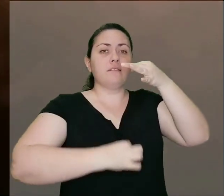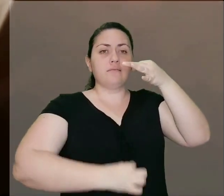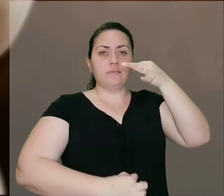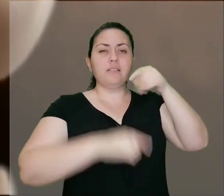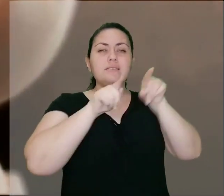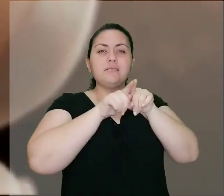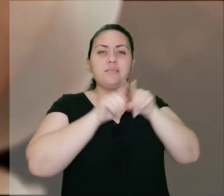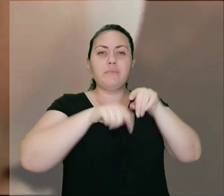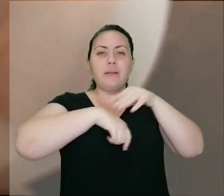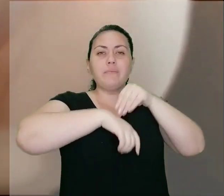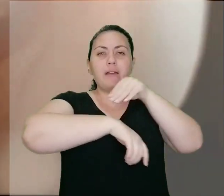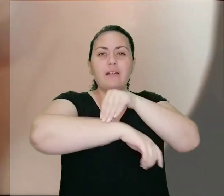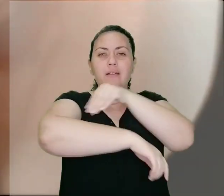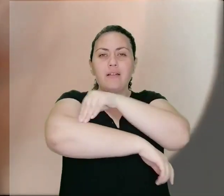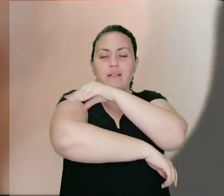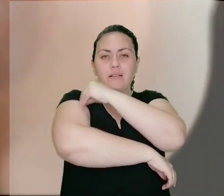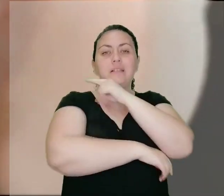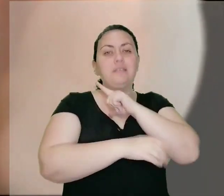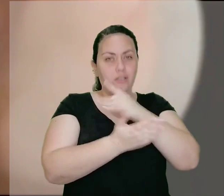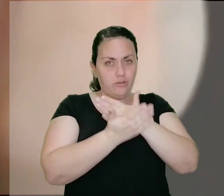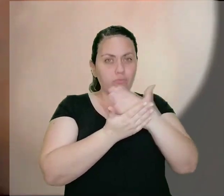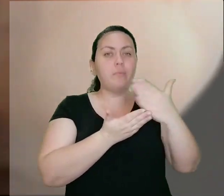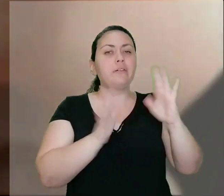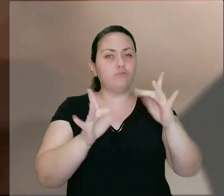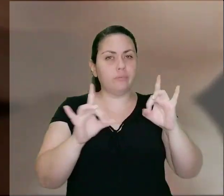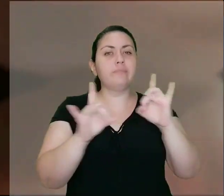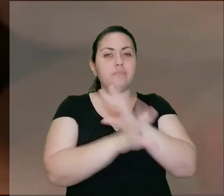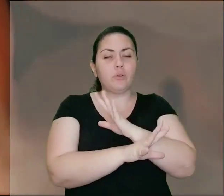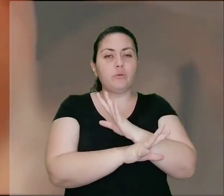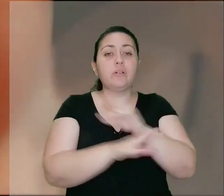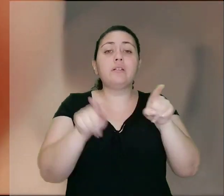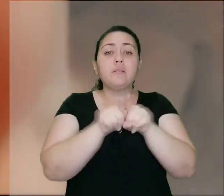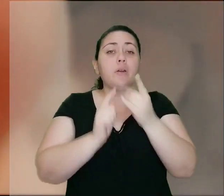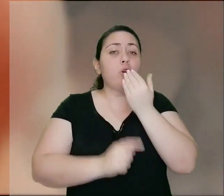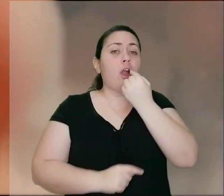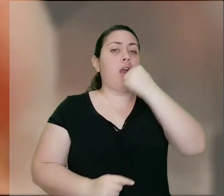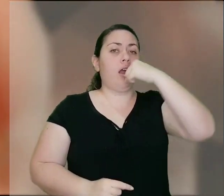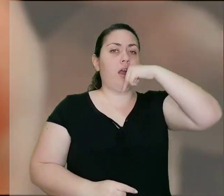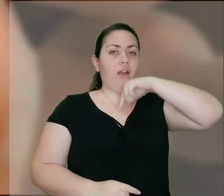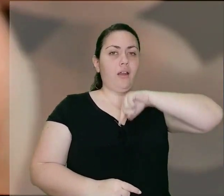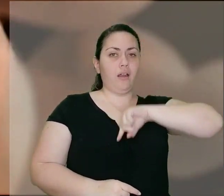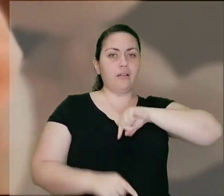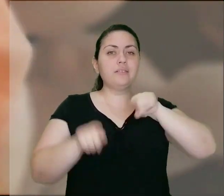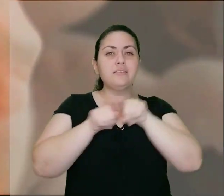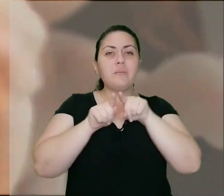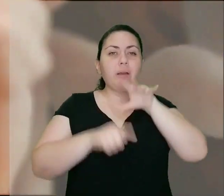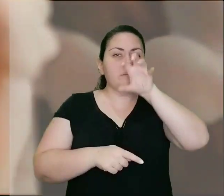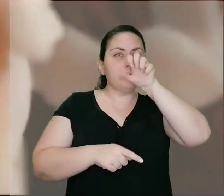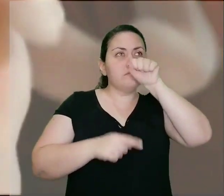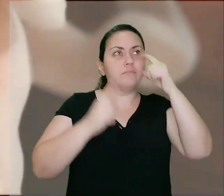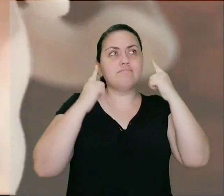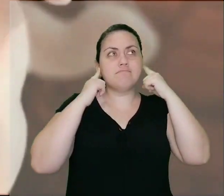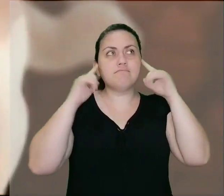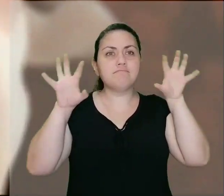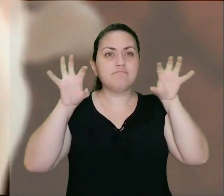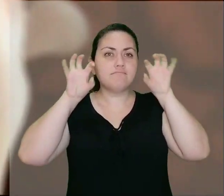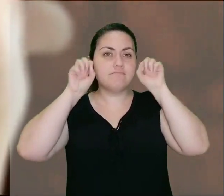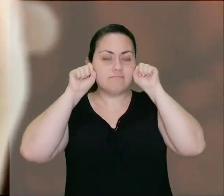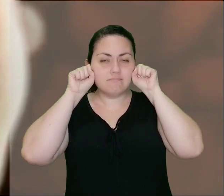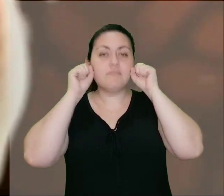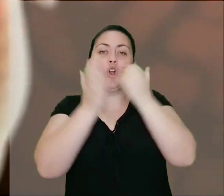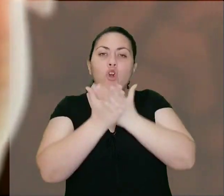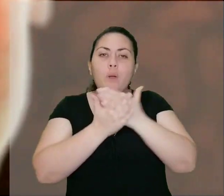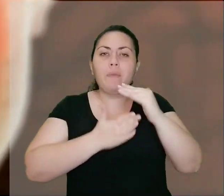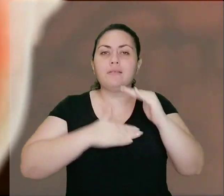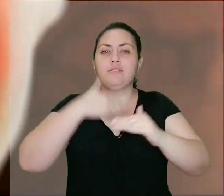sistema nervoso central estão bem formados. O trato digestivo e os órgãos sensoriais começam a se